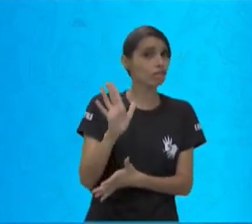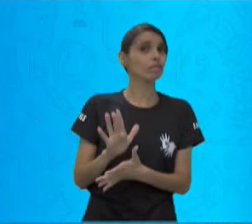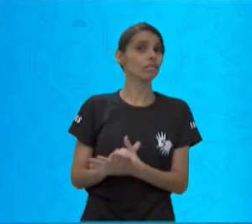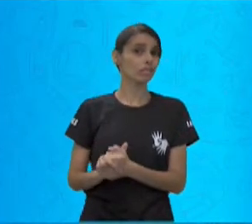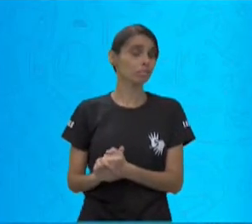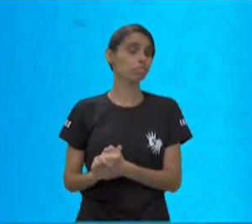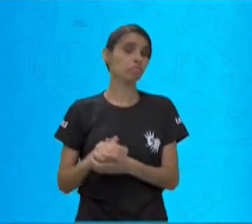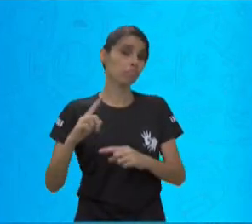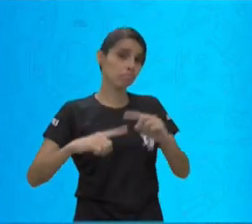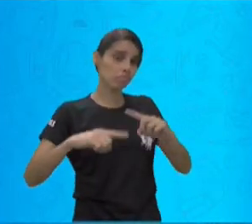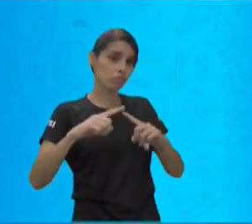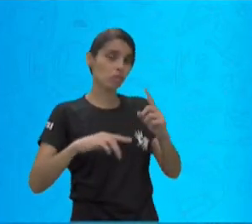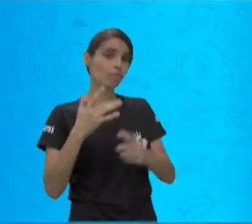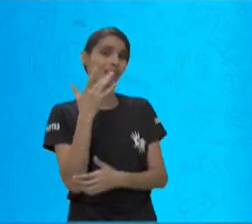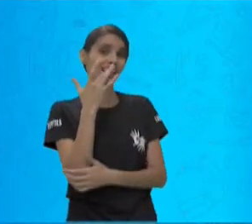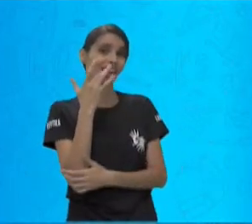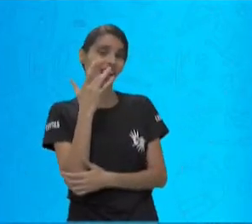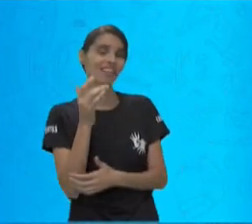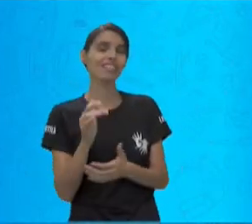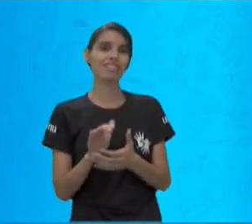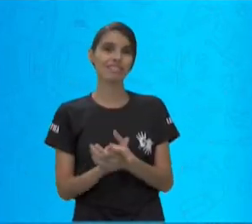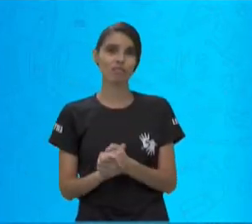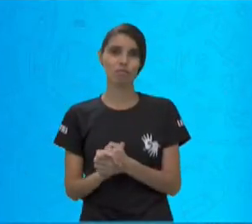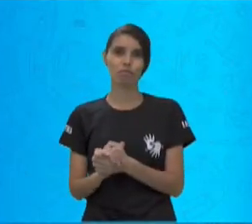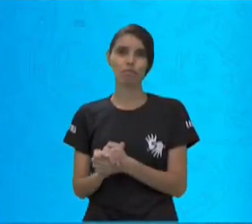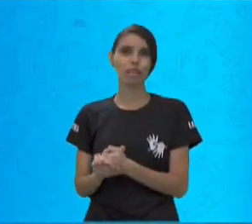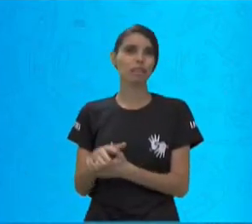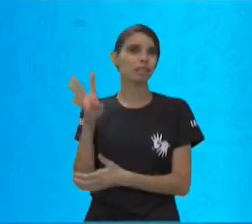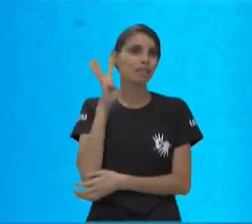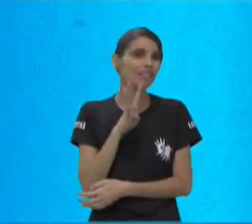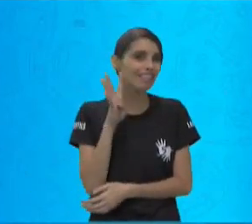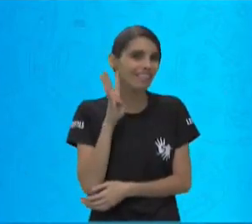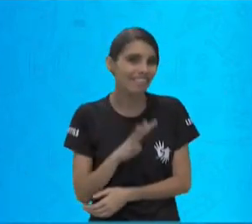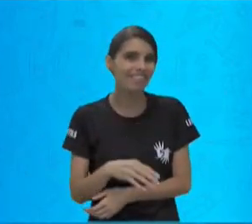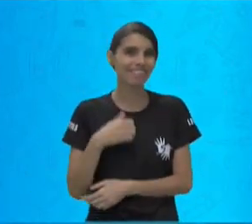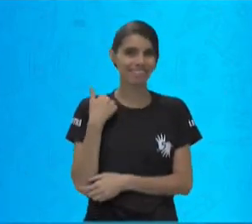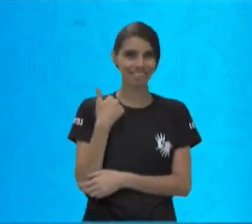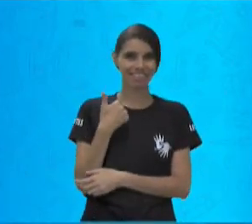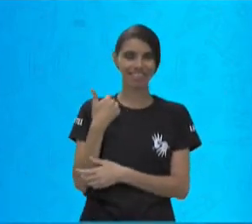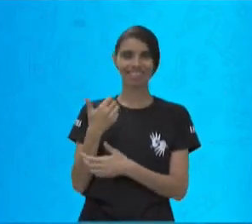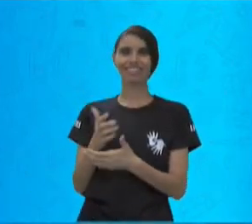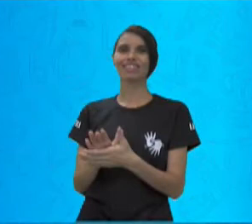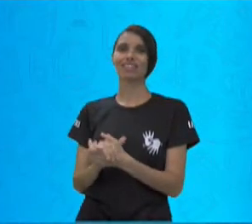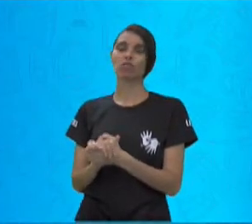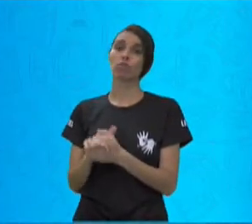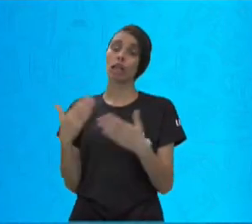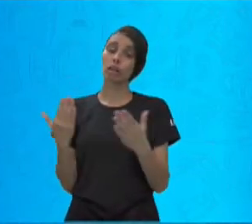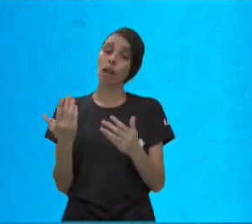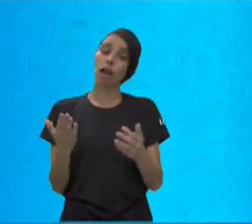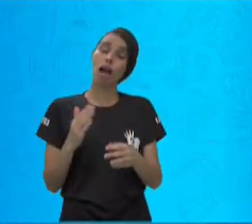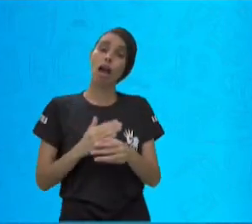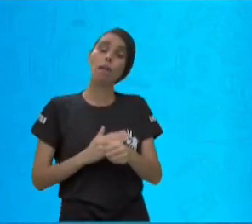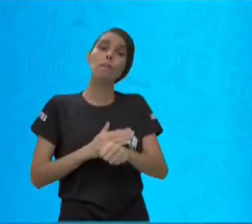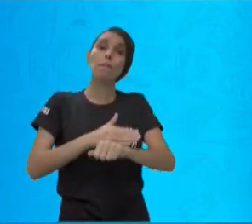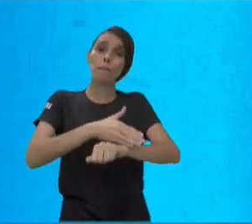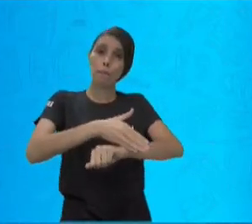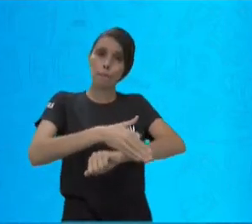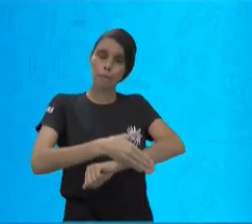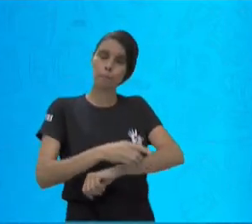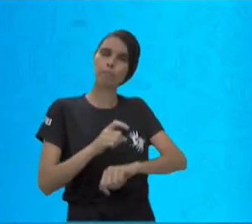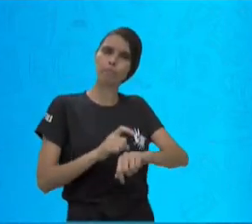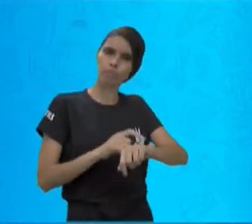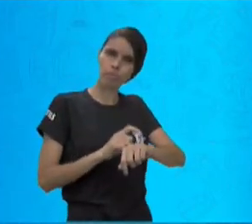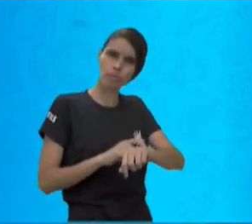material totalmente reciclável agora nós vamos para prática a primeira prática nós vamos